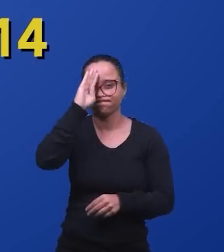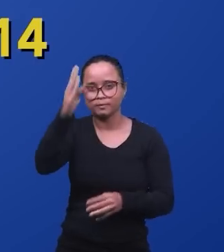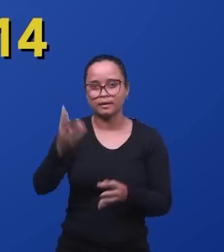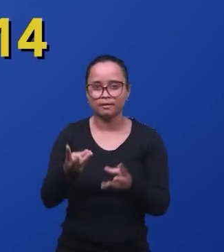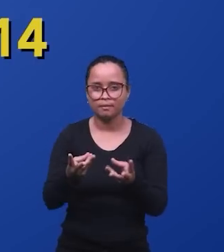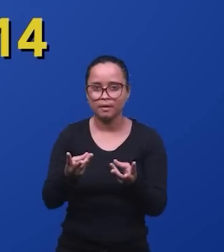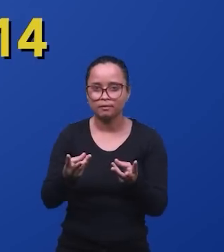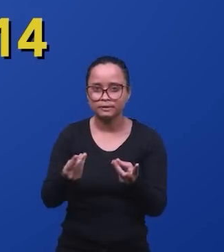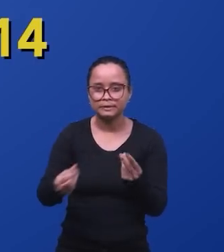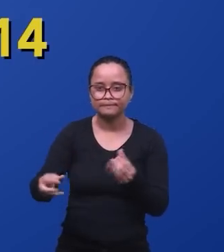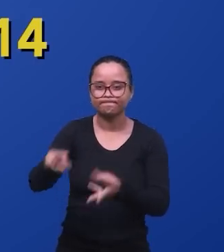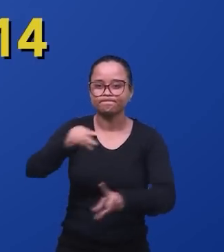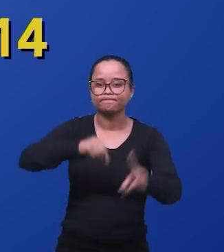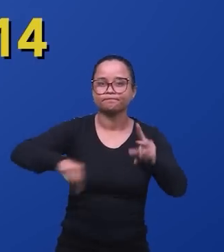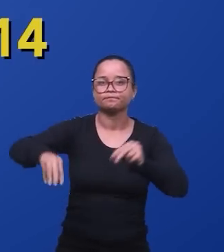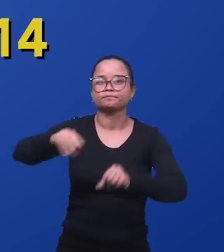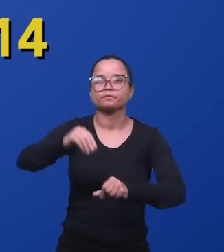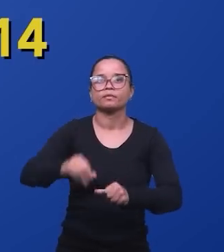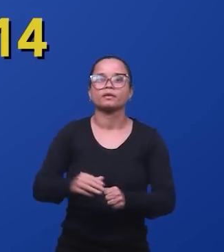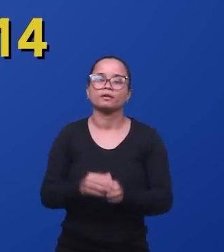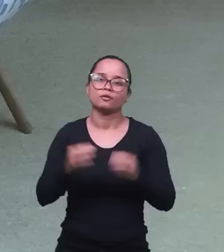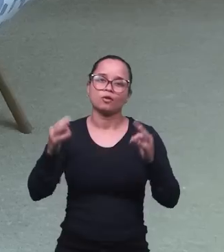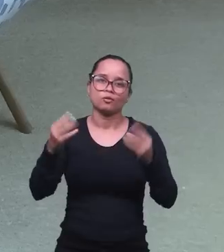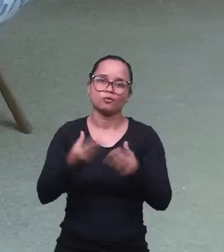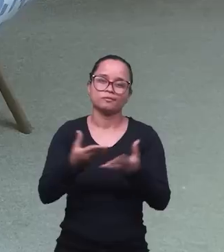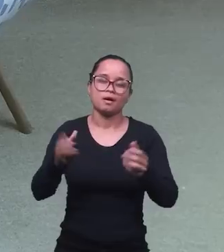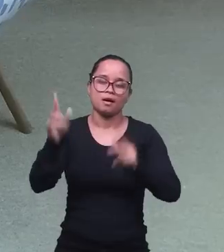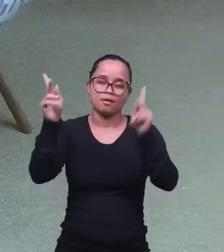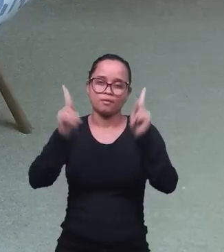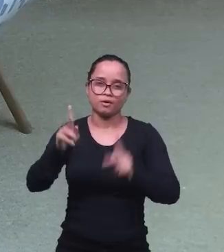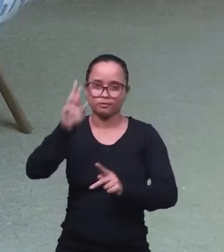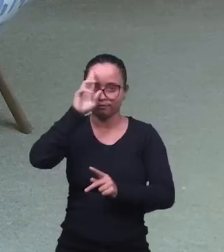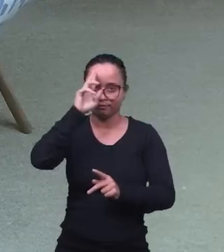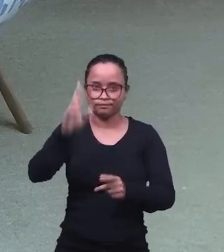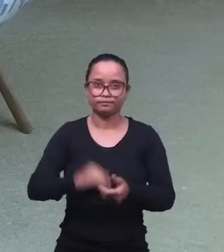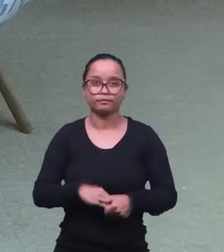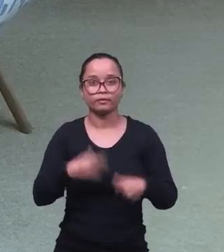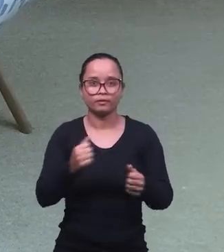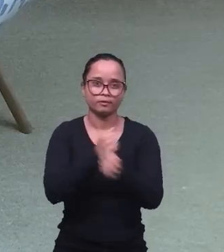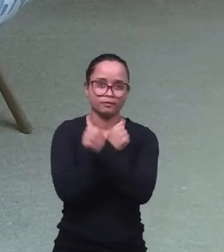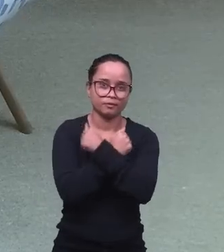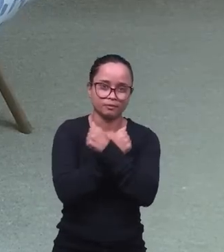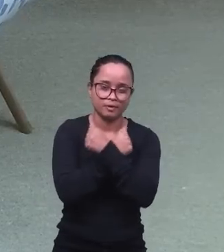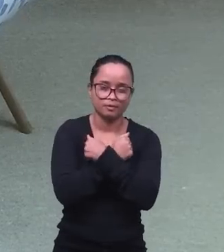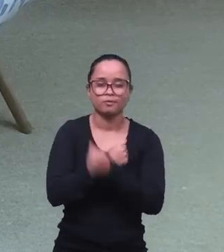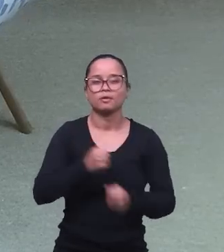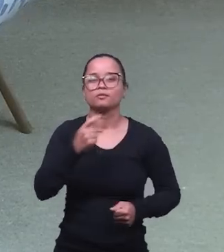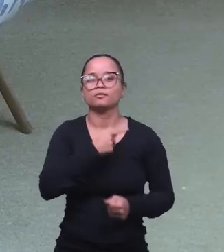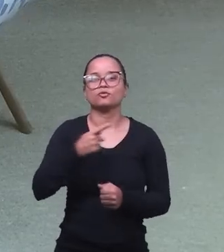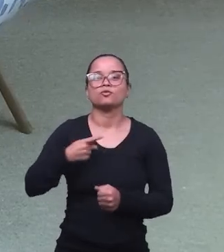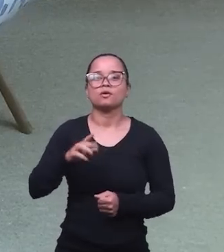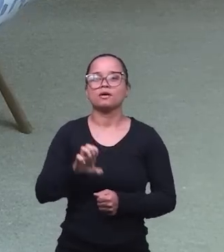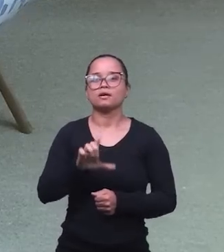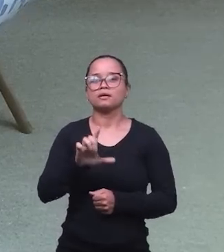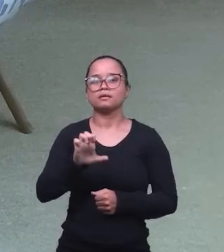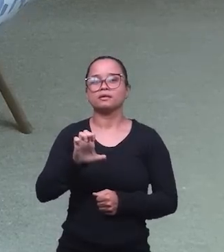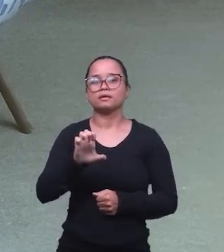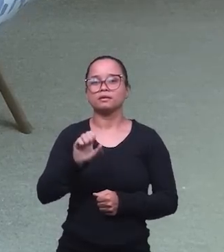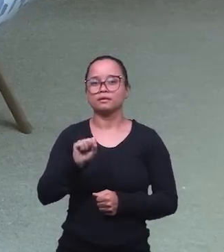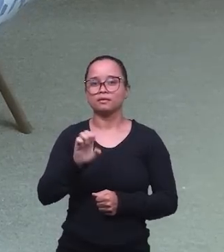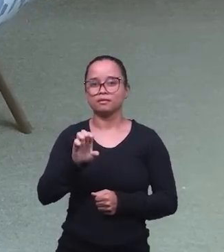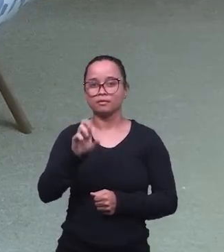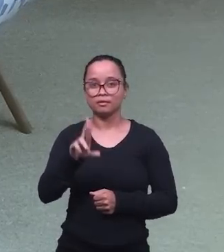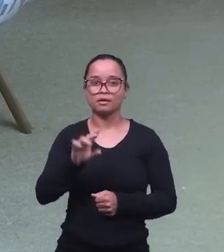especiarias. Queridos a todos, a paz do Senhor. Quero aproveitar e deixar aqui o nosso abraço para o pastor Eliezer. Ele